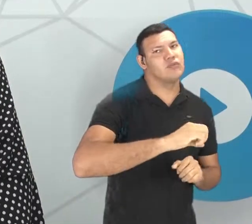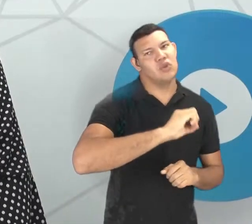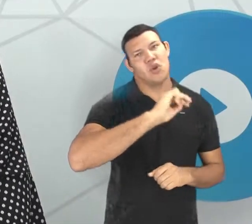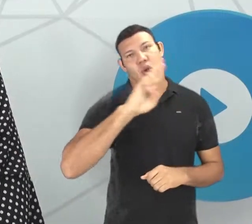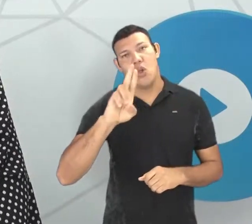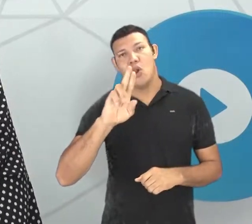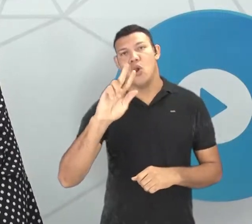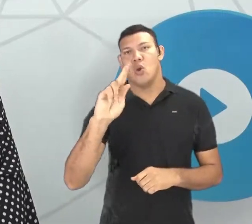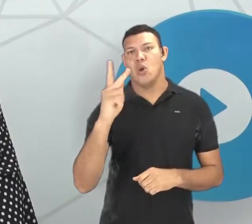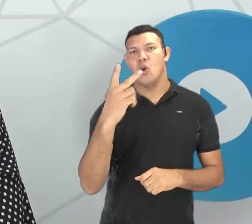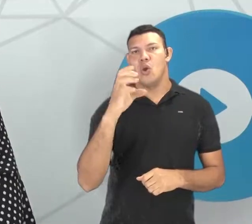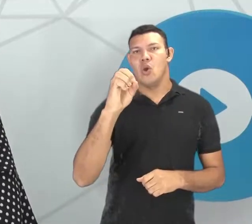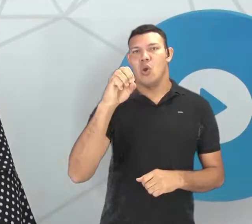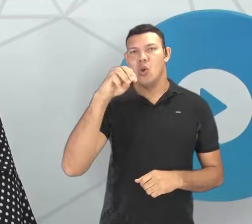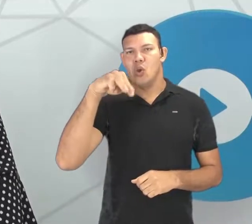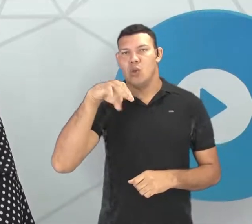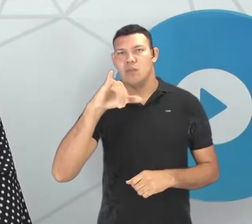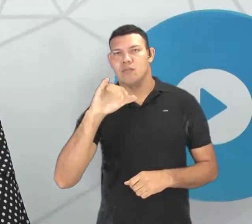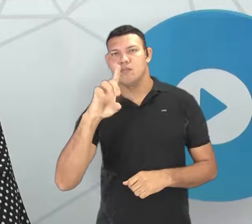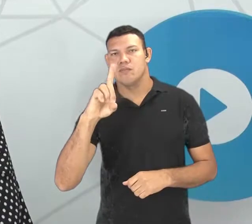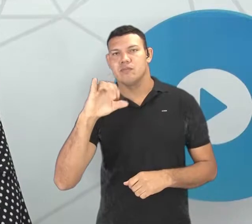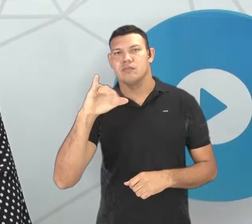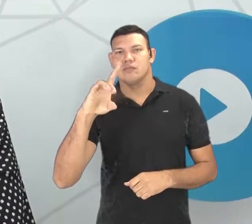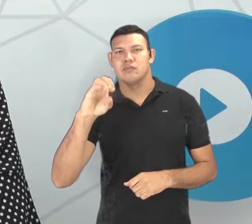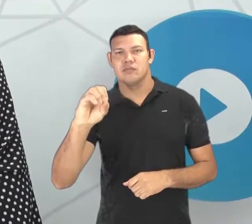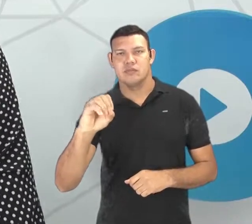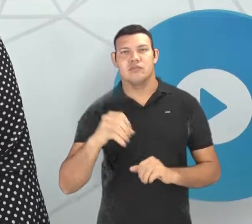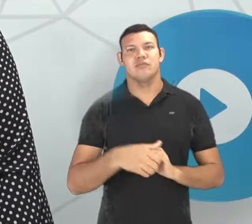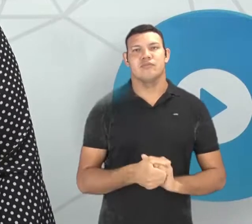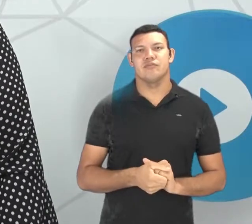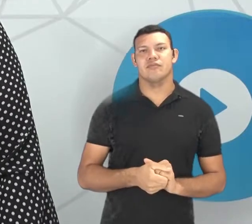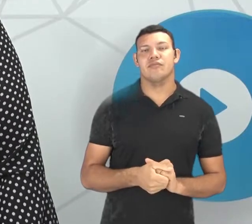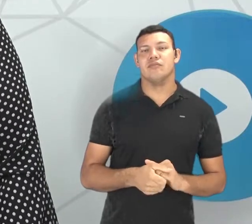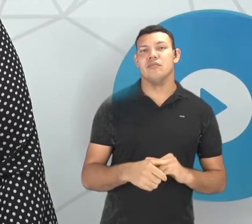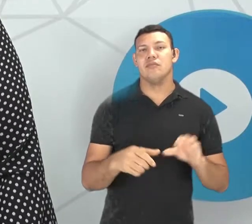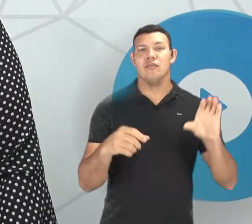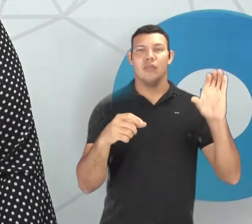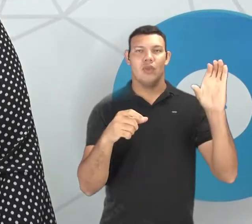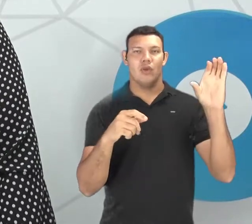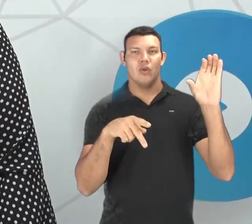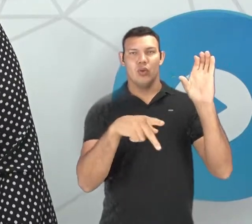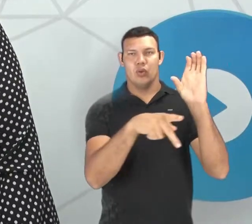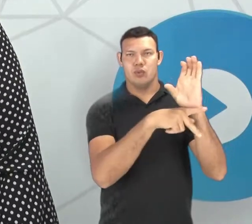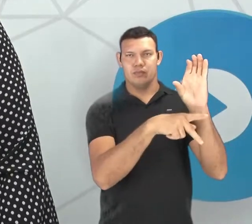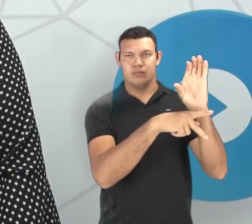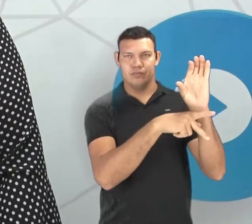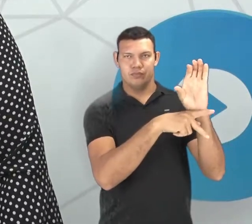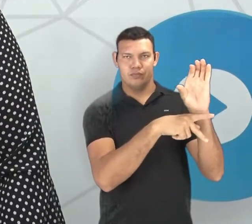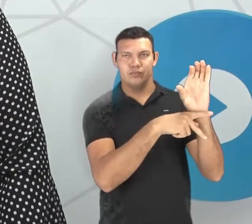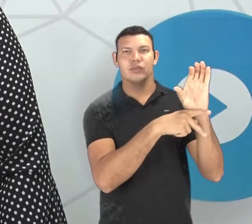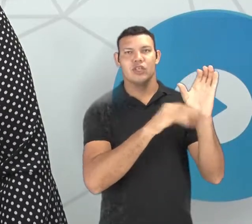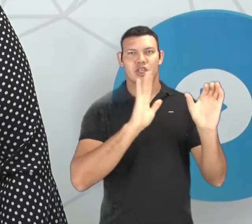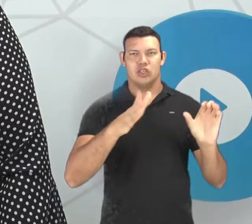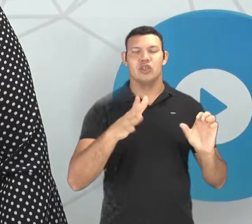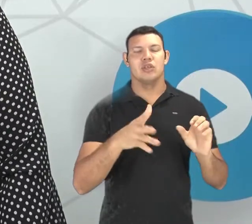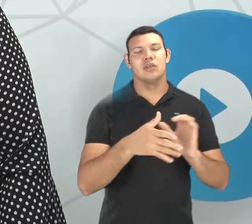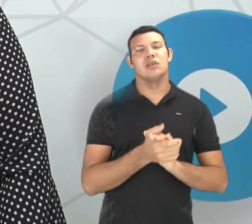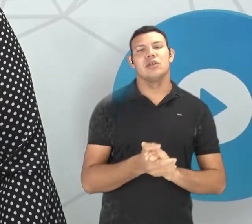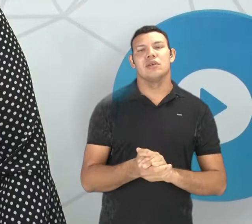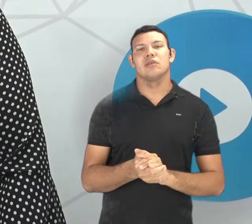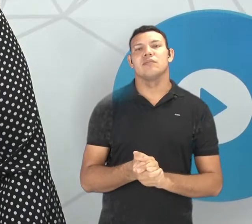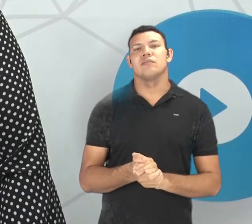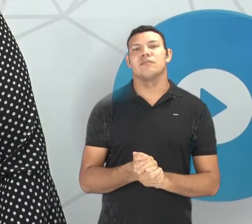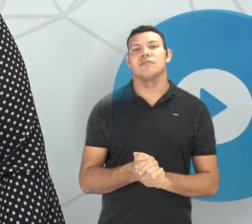homicídio, conforme o Código Penal já vinha tratando há muitos anos. Desde 1940, de quando data o